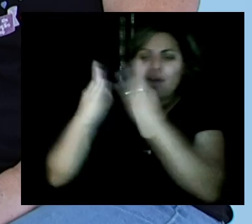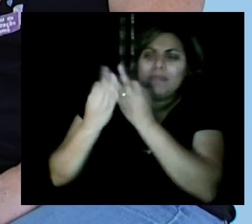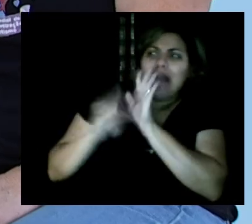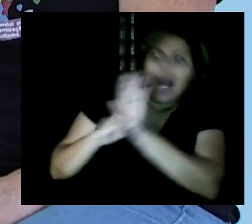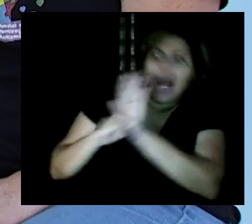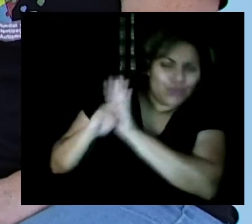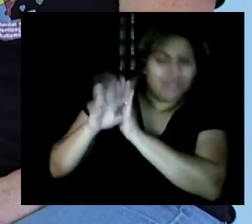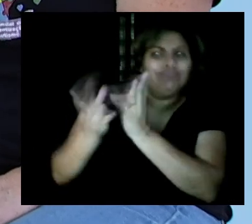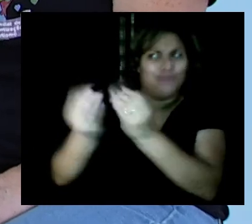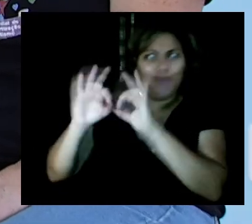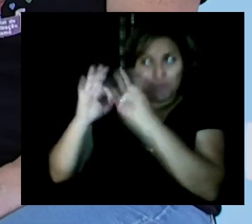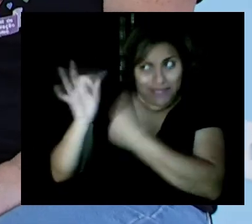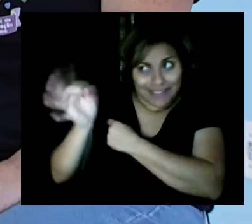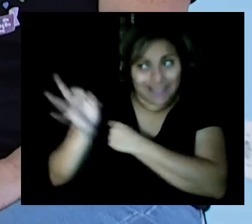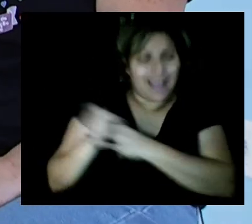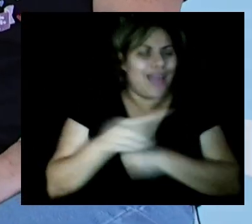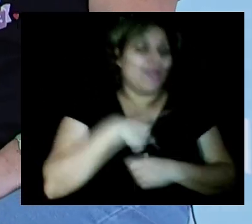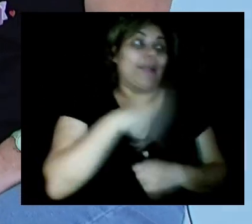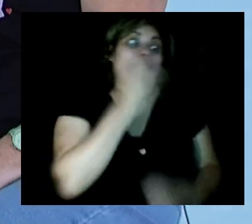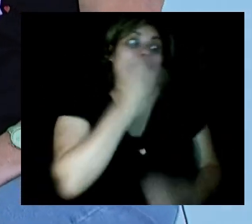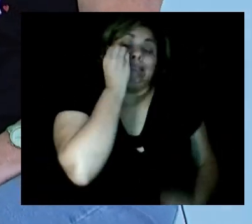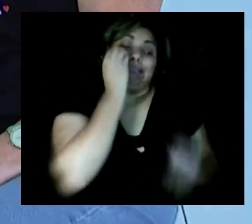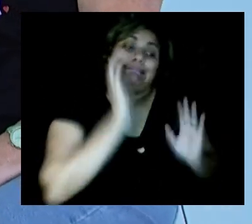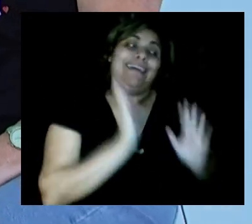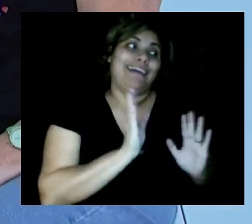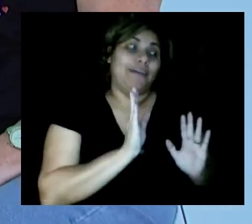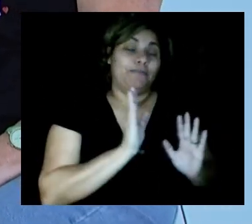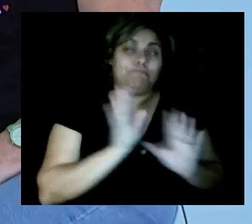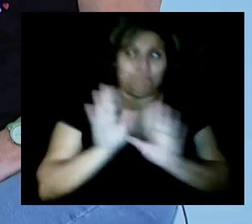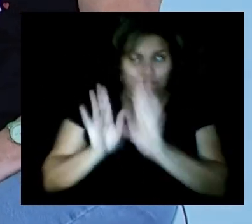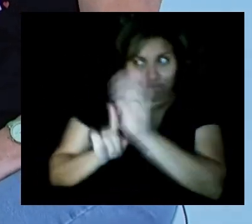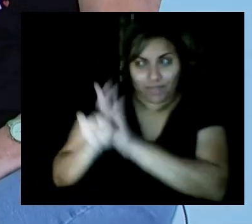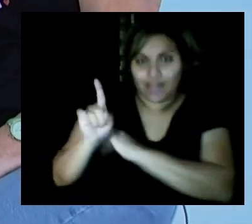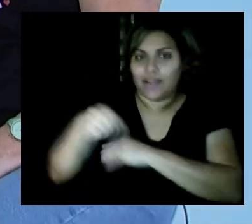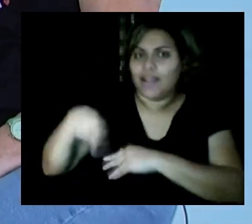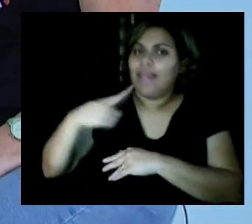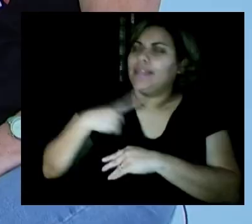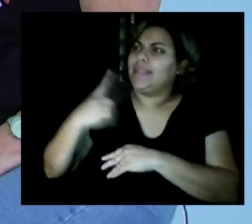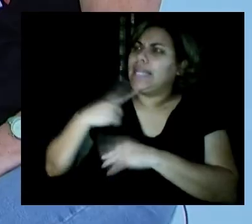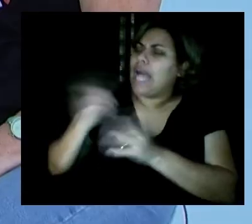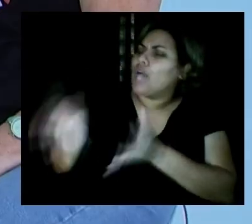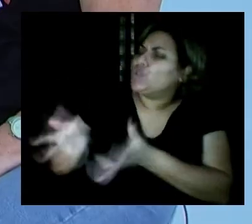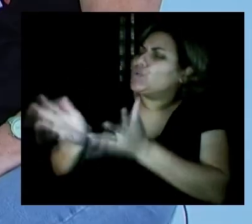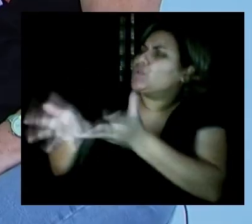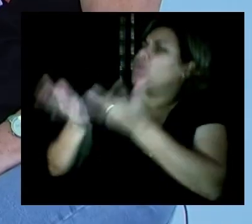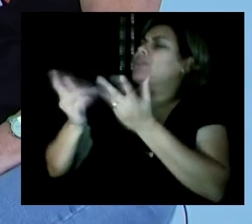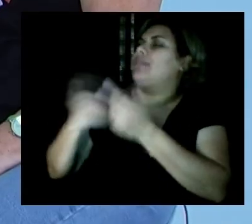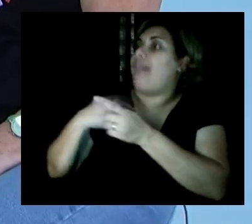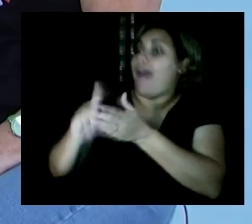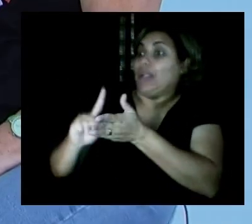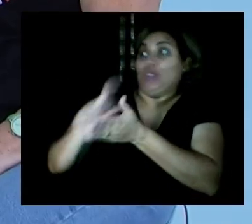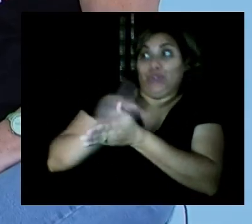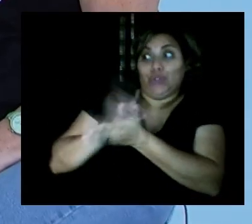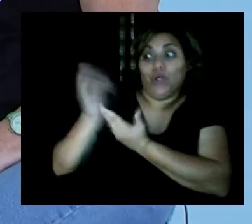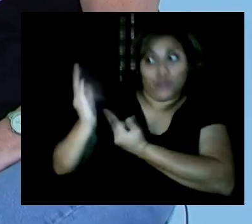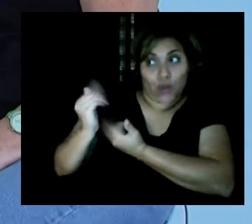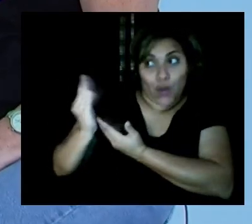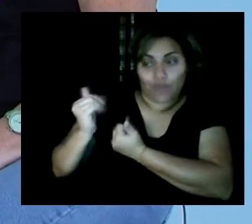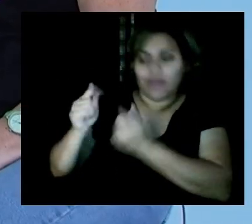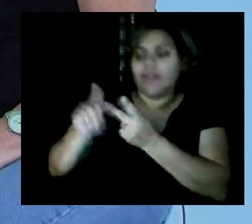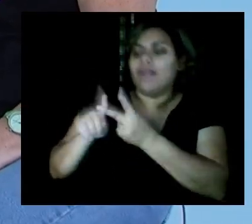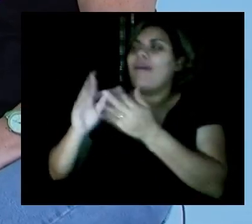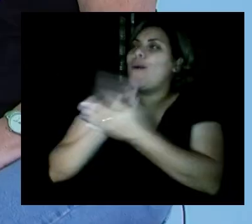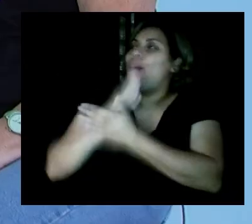A Ô, gente Miriam, tenta. aqui vocês têm estimulação precoce também em jovens e os mais adultos. Tem uma